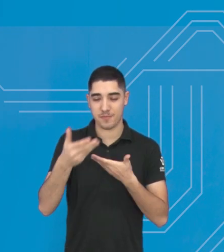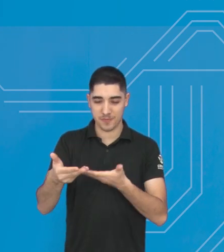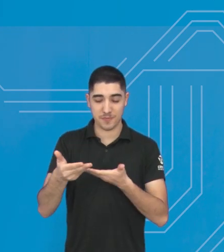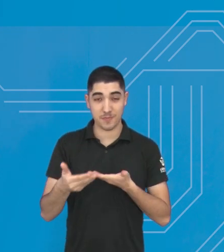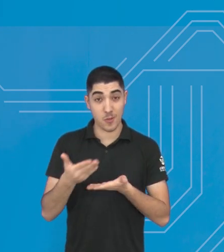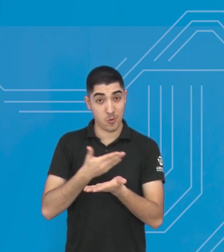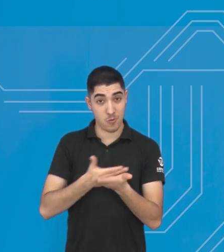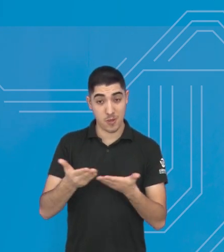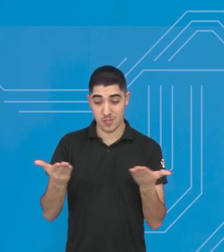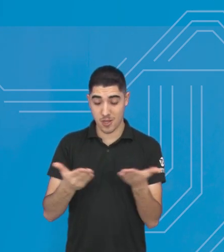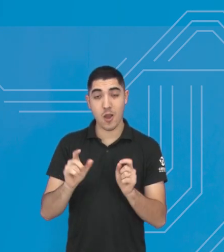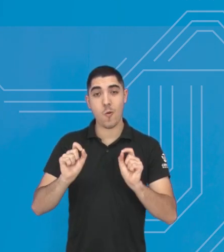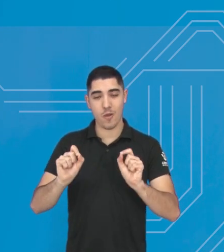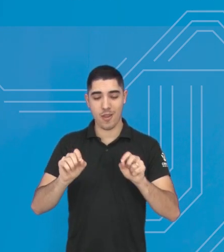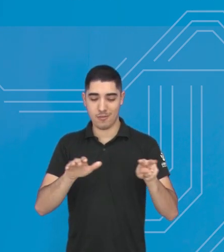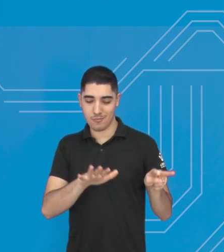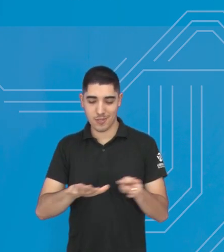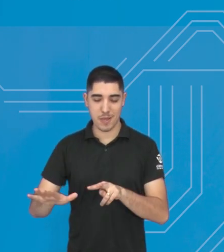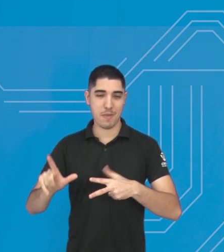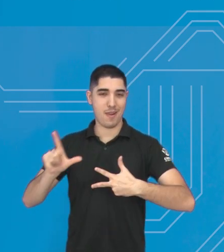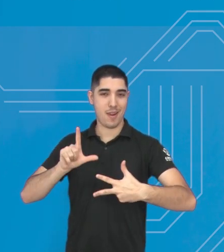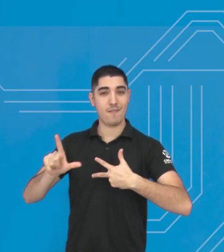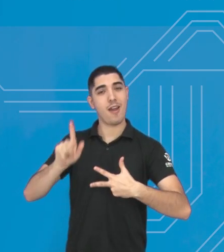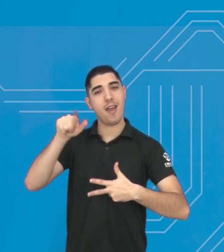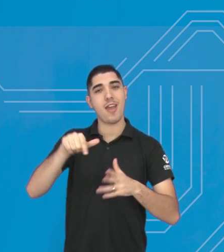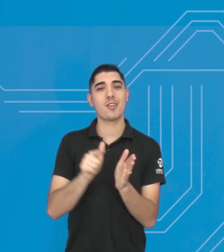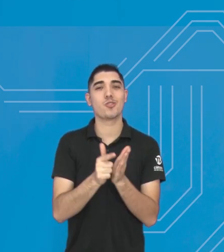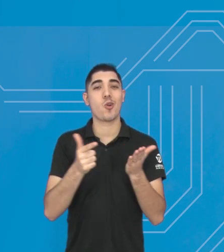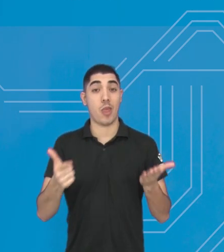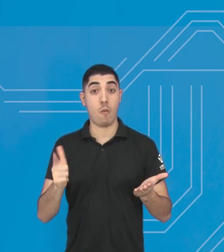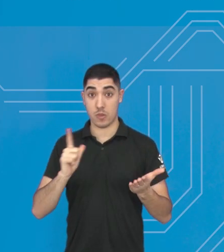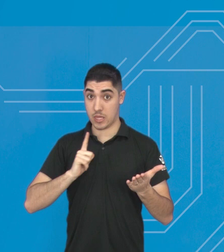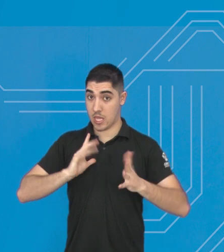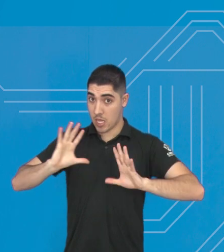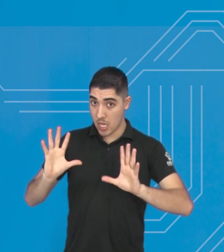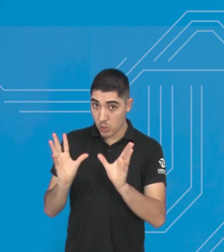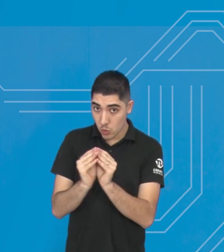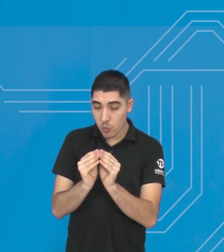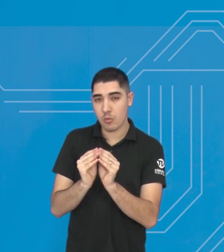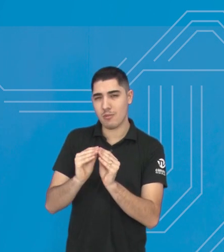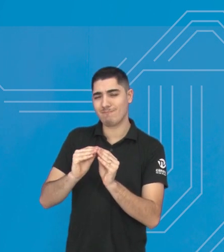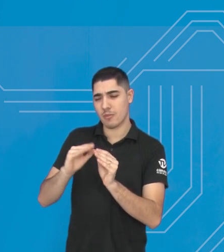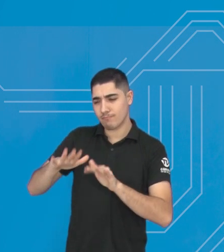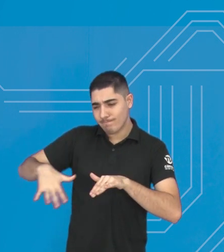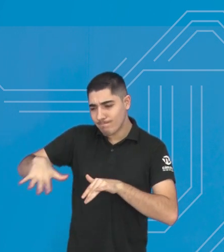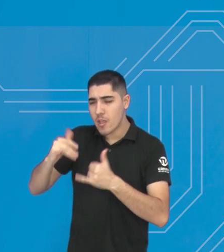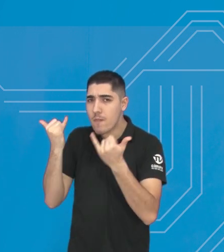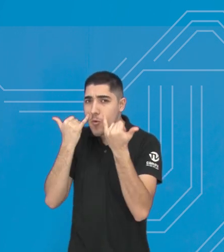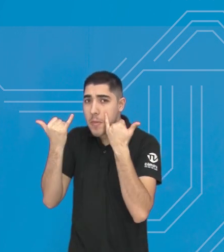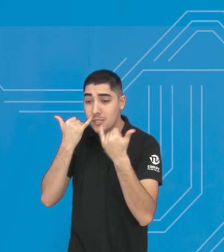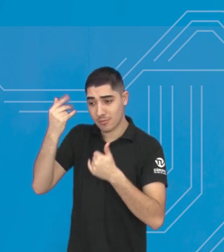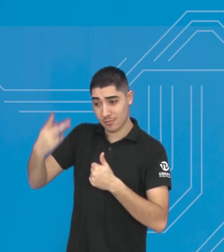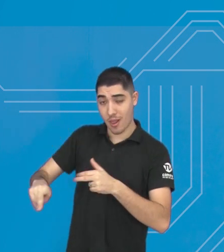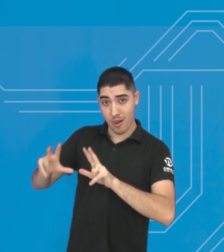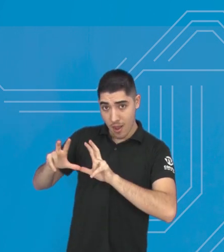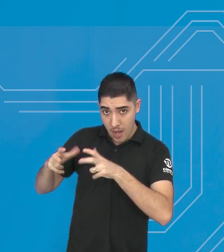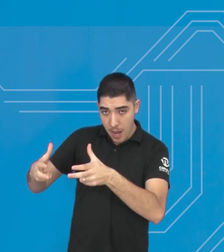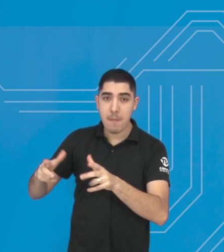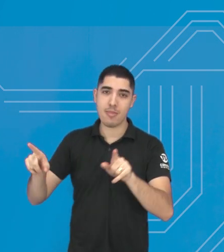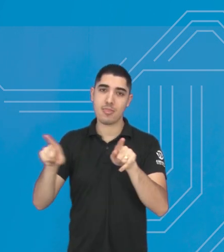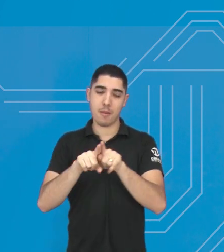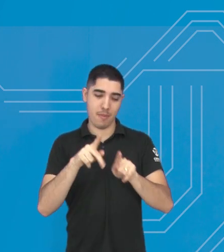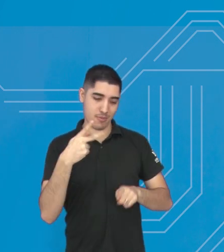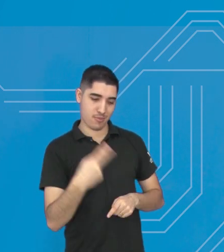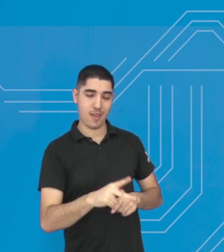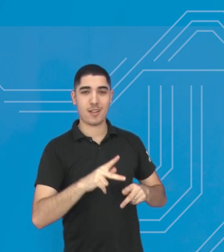Olá, seja bem-vindo. Está no ar o Semana Legislativa, nosso telejornal com um resumo das principais notícias que marcaram a semana